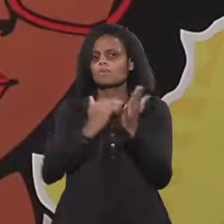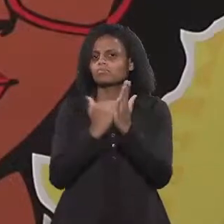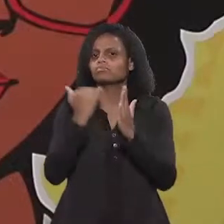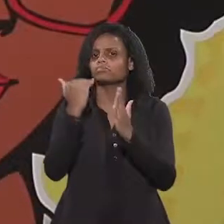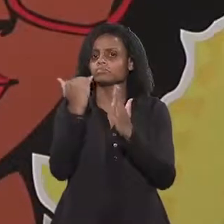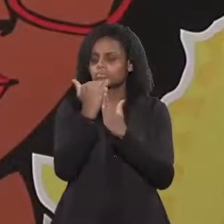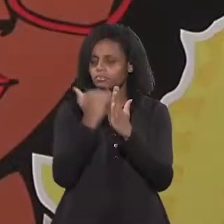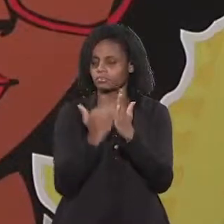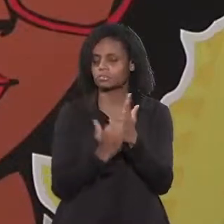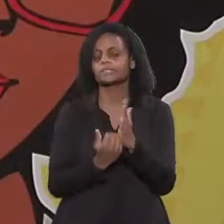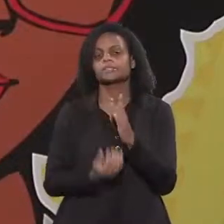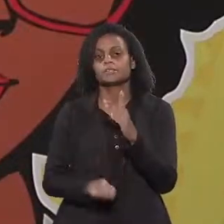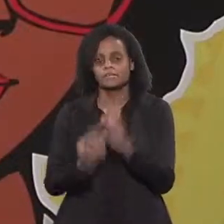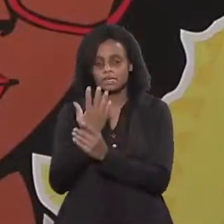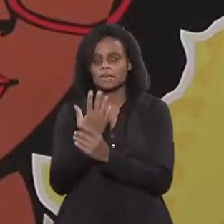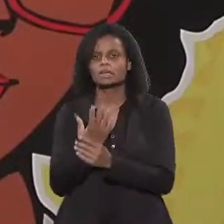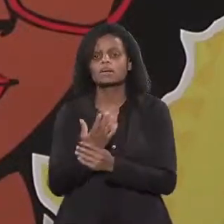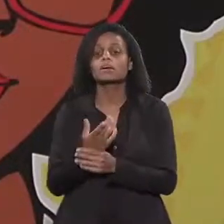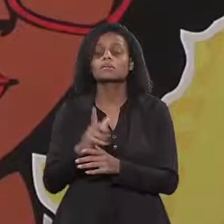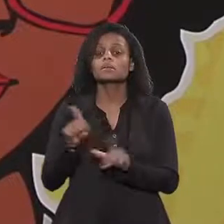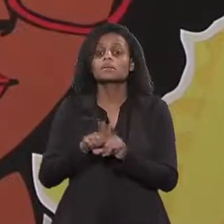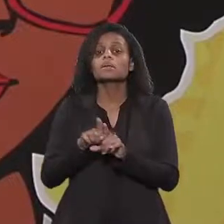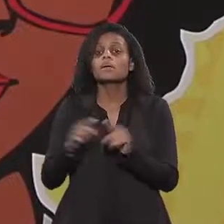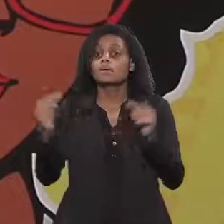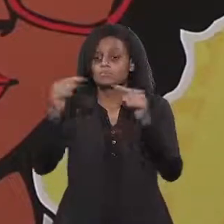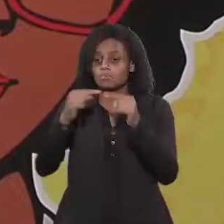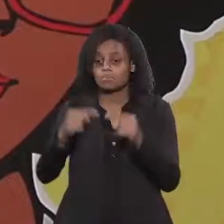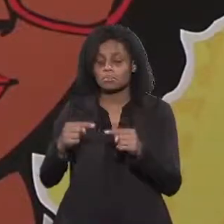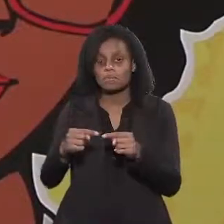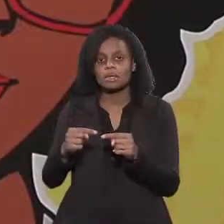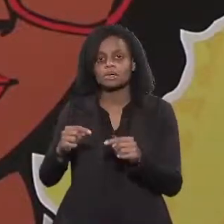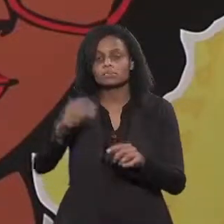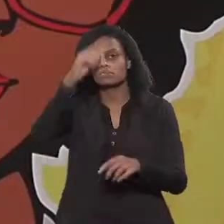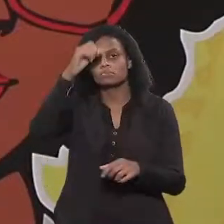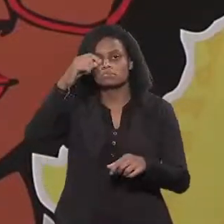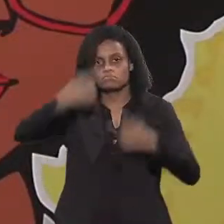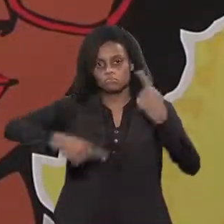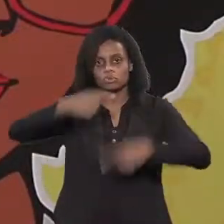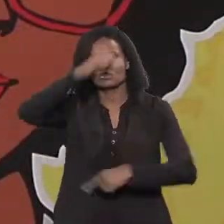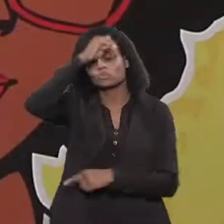disso, criar esse marco para construir em cima